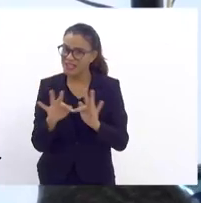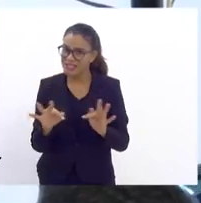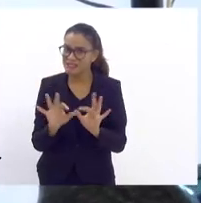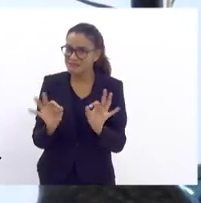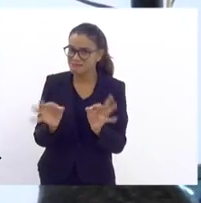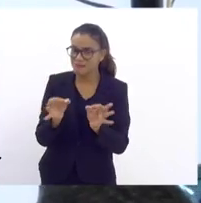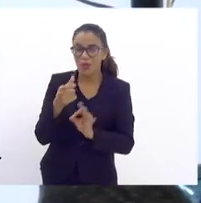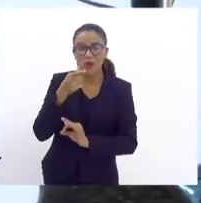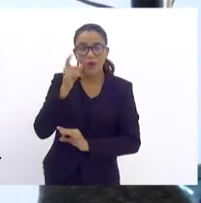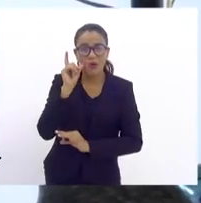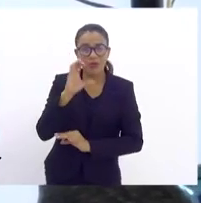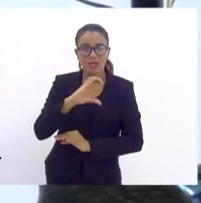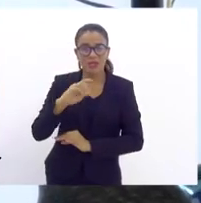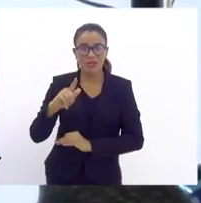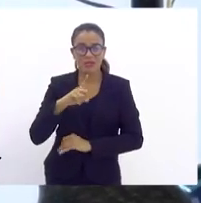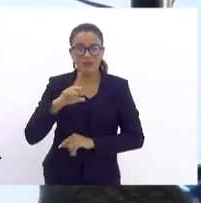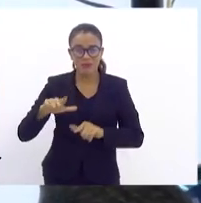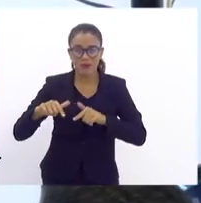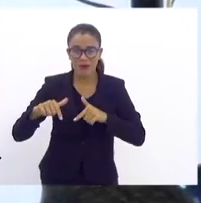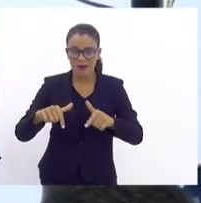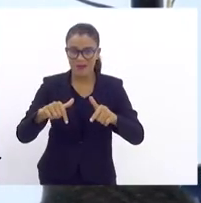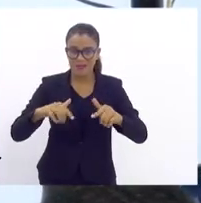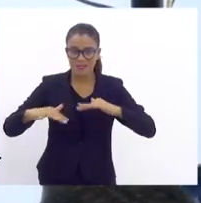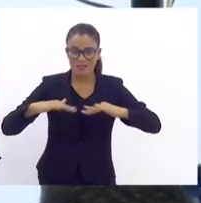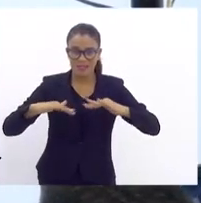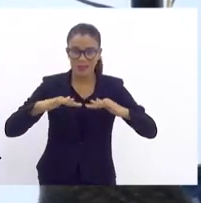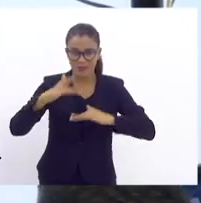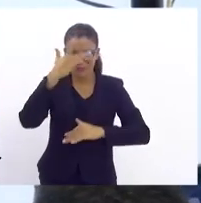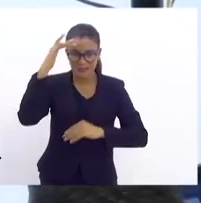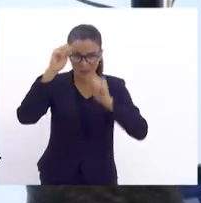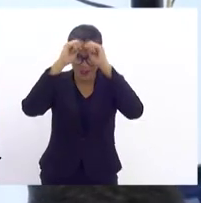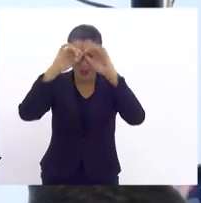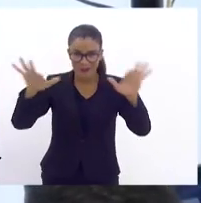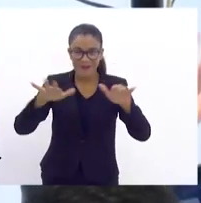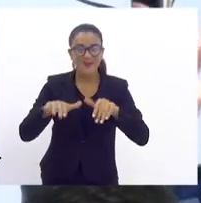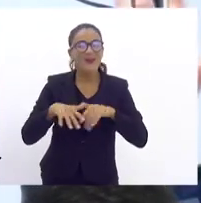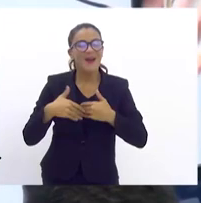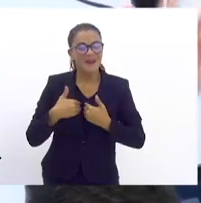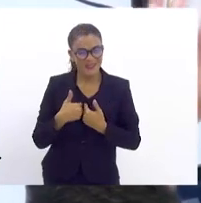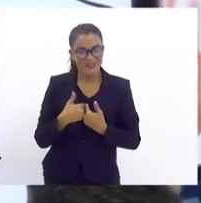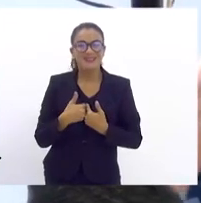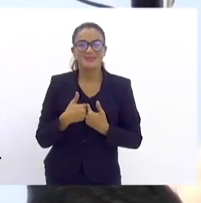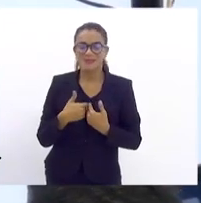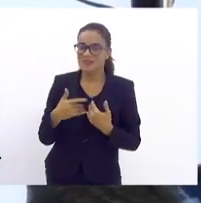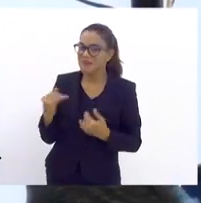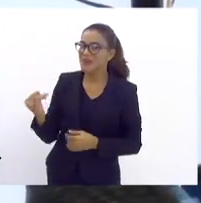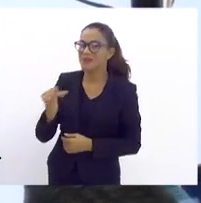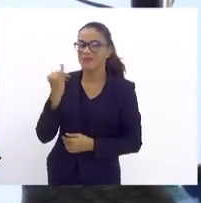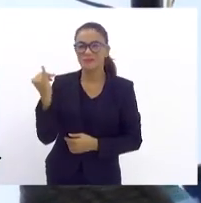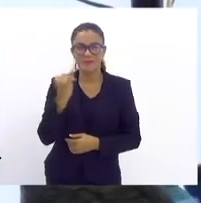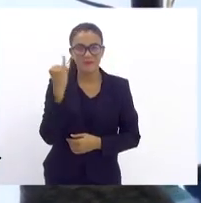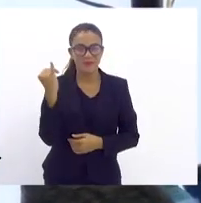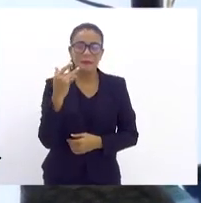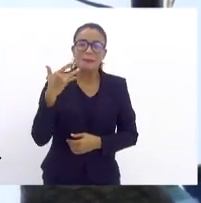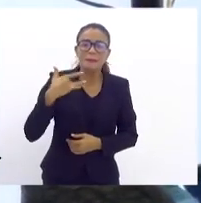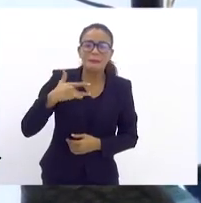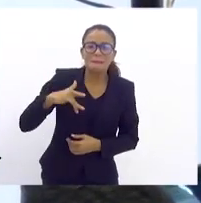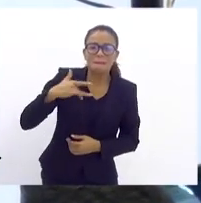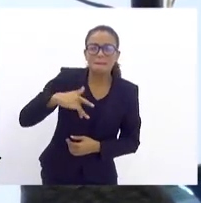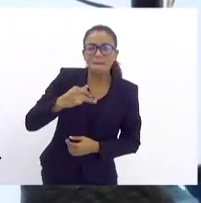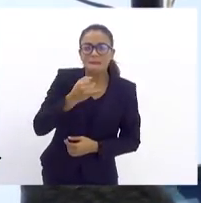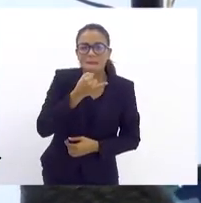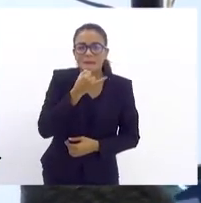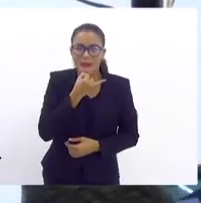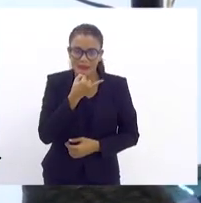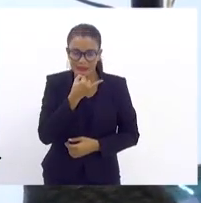feliz ontem nós fizemos em Campo Grande uma ação para pessoas com autismo e foi importante e Pena que muitos não